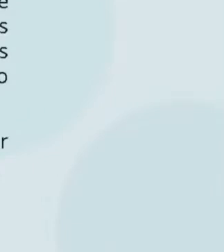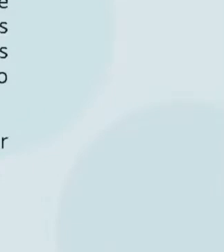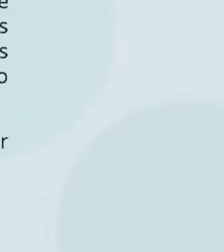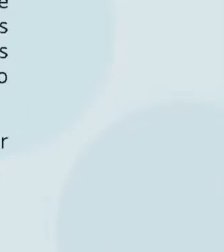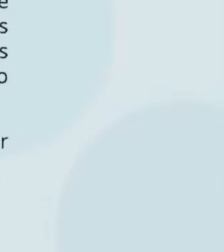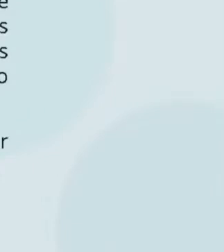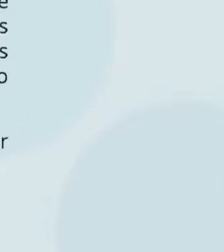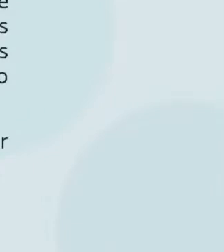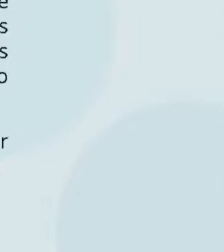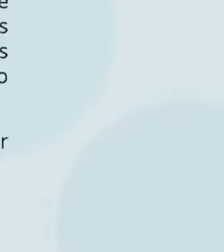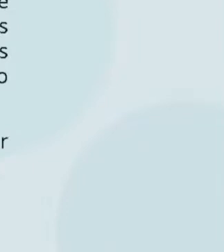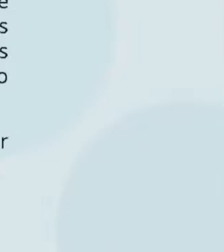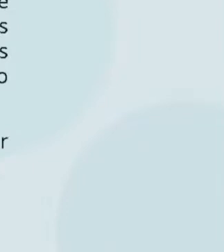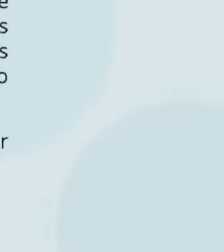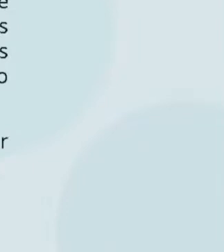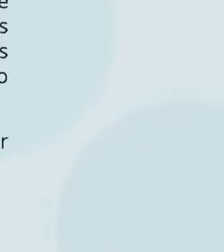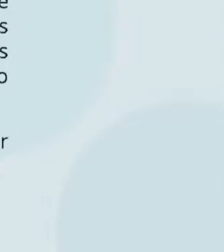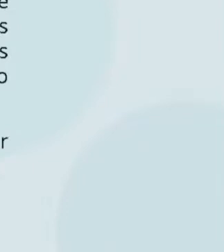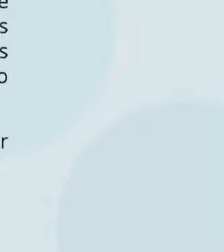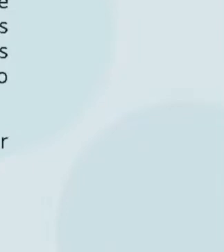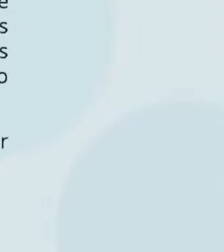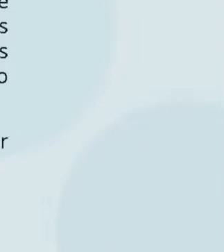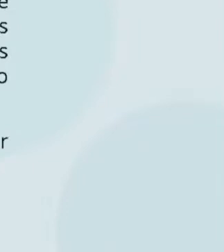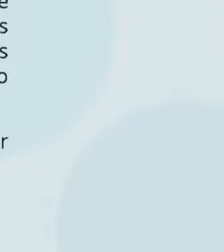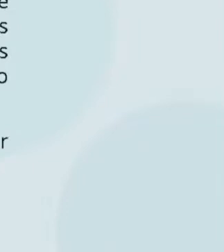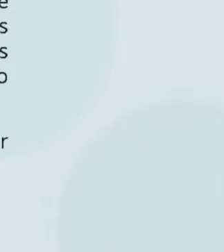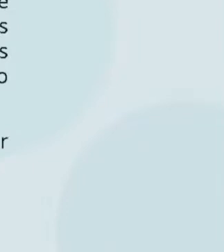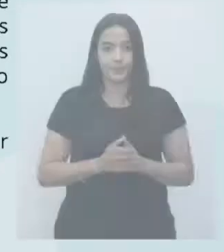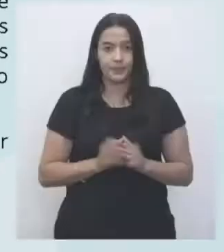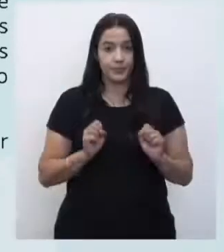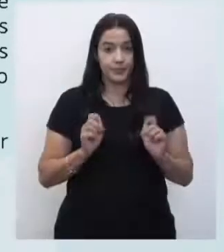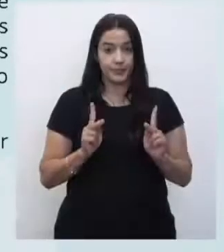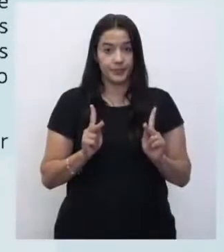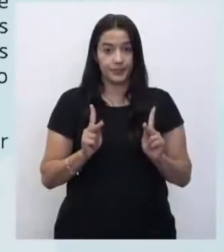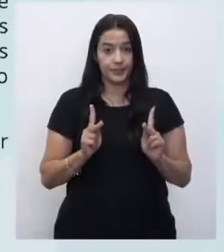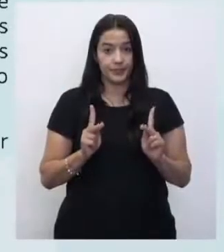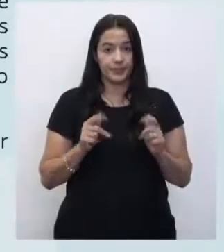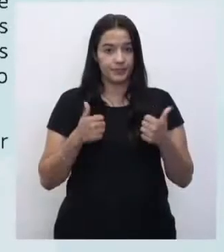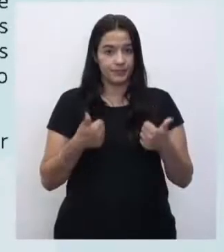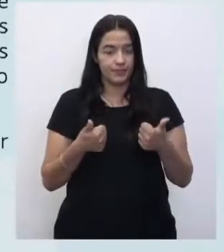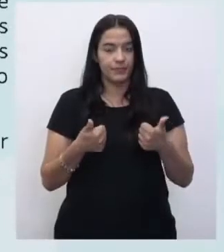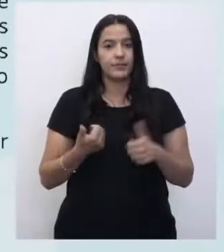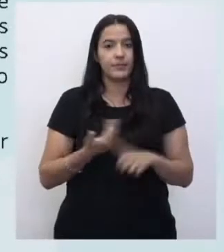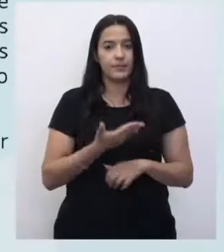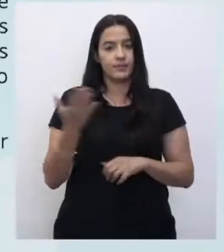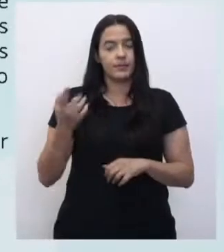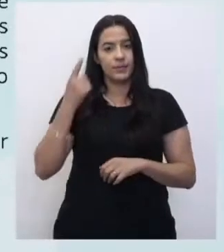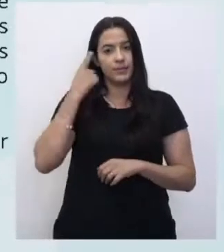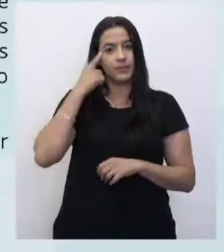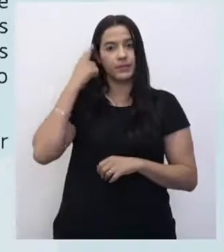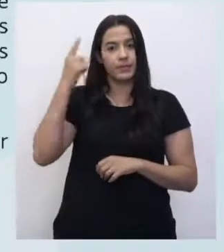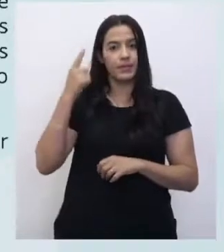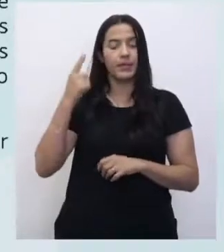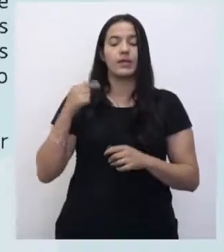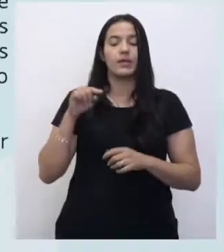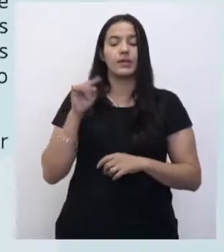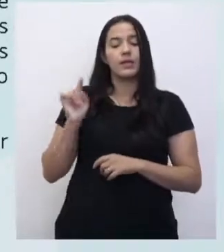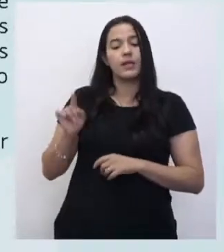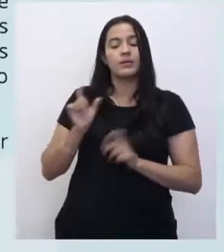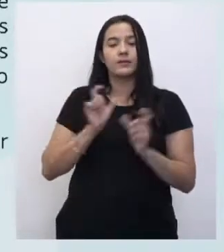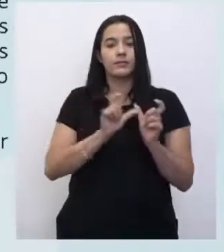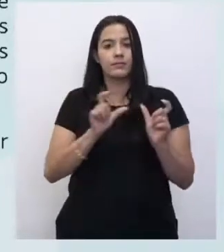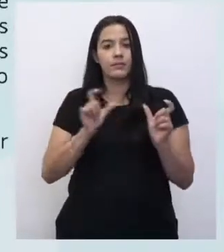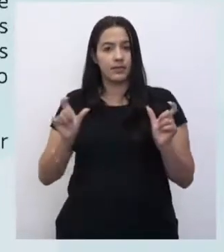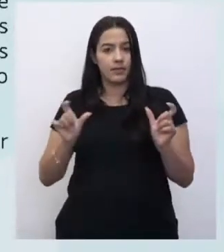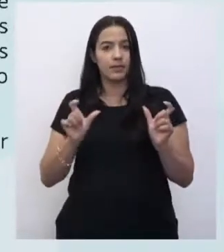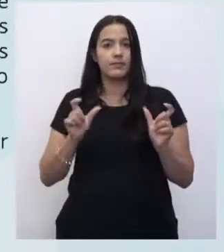air outside. Ok? Então, foi para vocês terem uma ideia da pronúncia dessas palavras aí e para